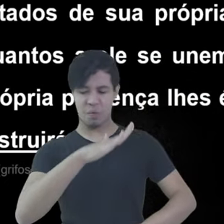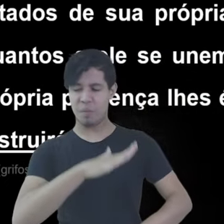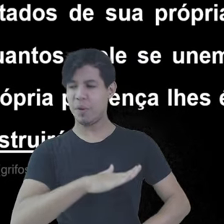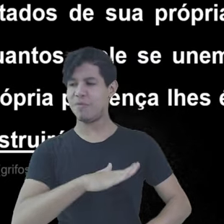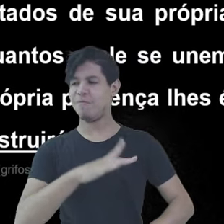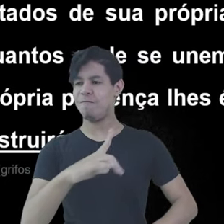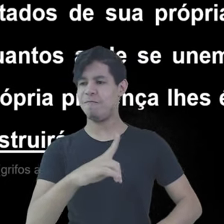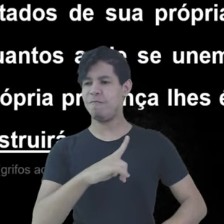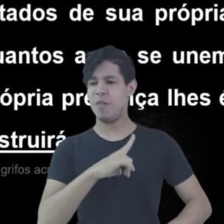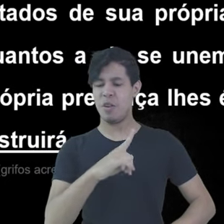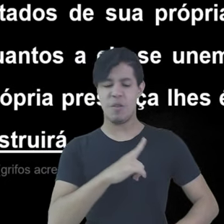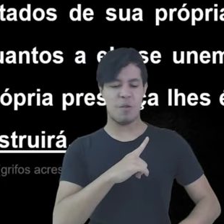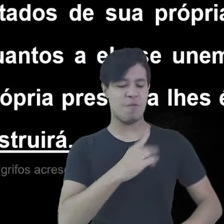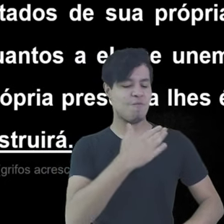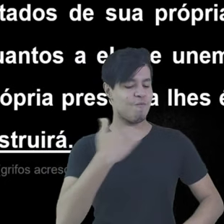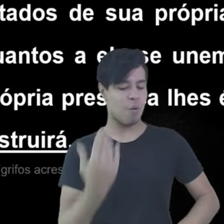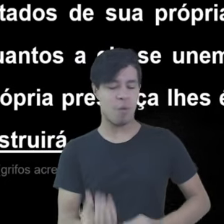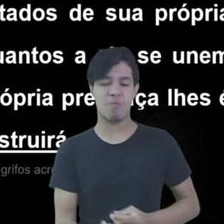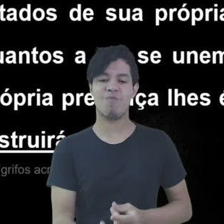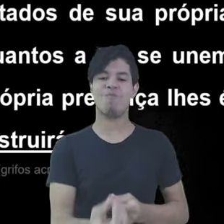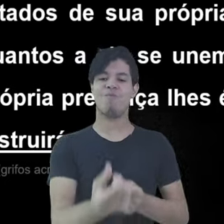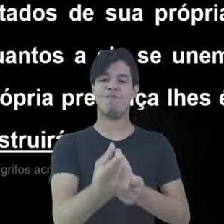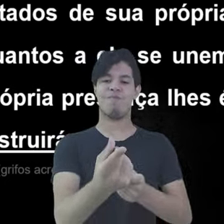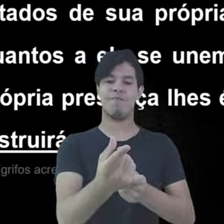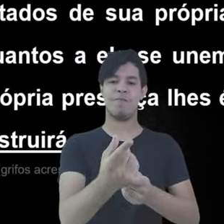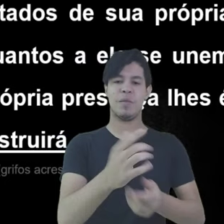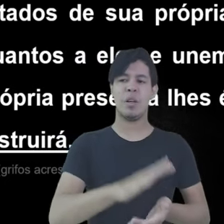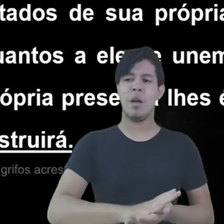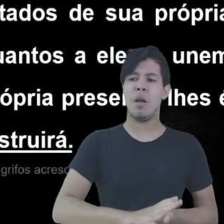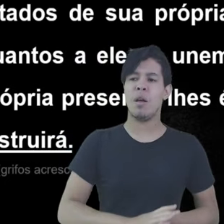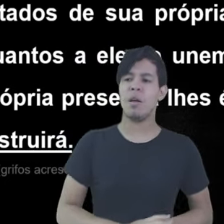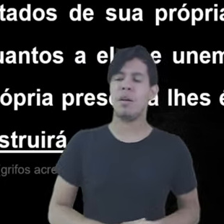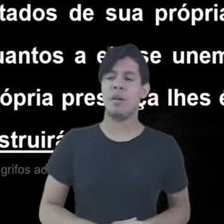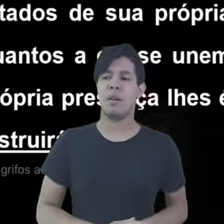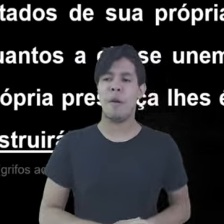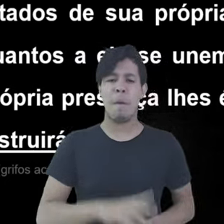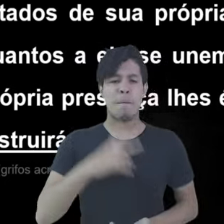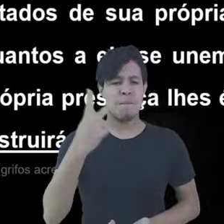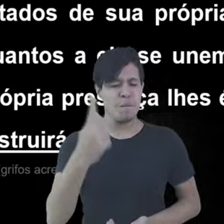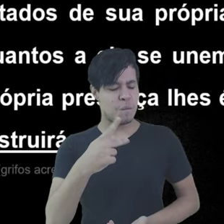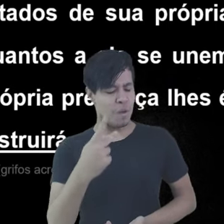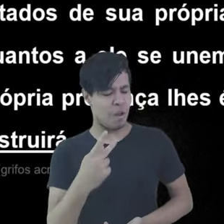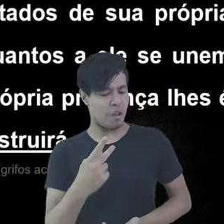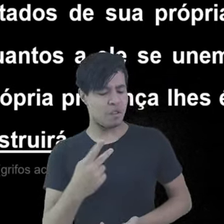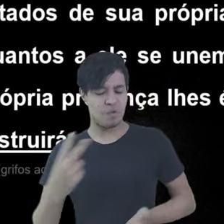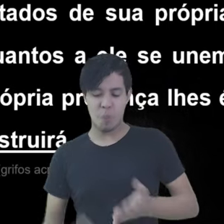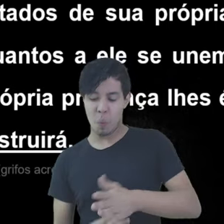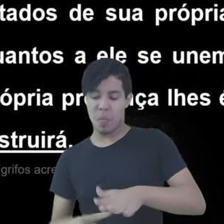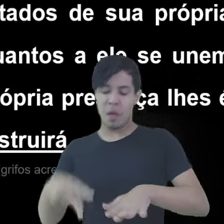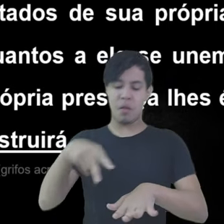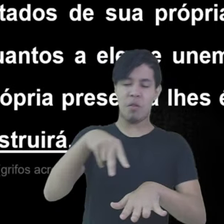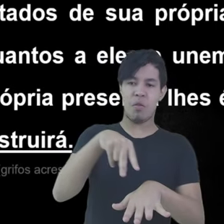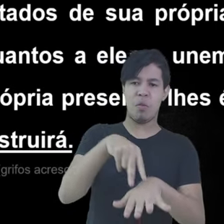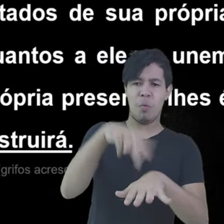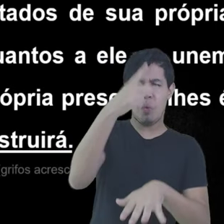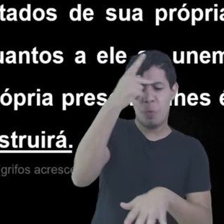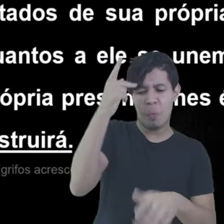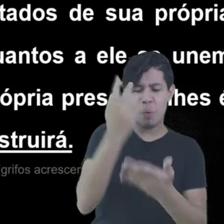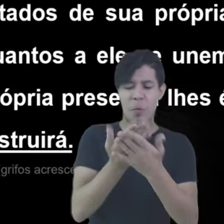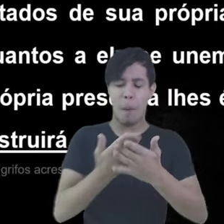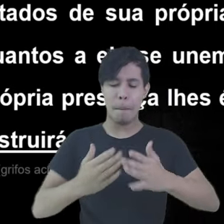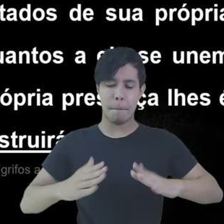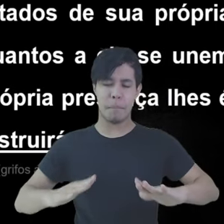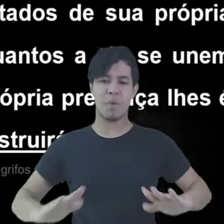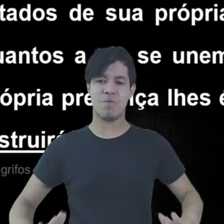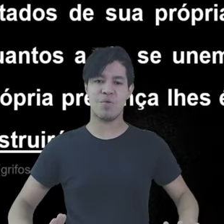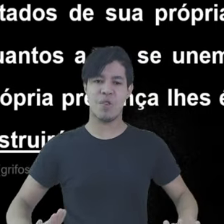pode ficar em cima do muro, não é? Deus lhes dá existência por algum tempo, falando da ressurreição dos perdidos, a fim de poderem desenvolver seu caráter